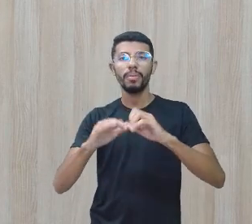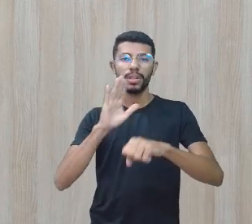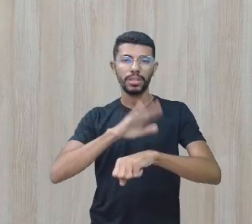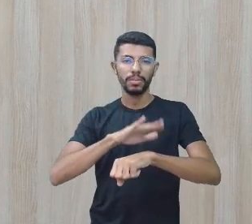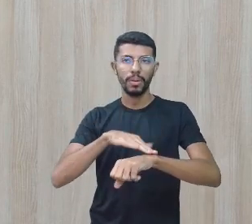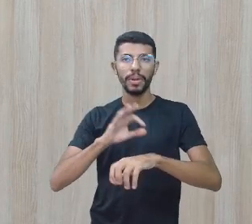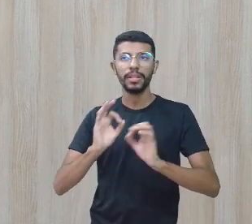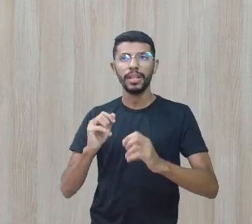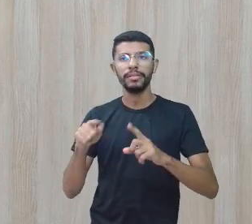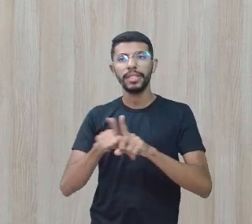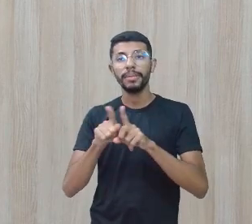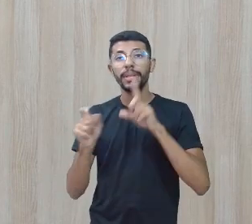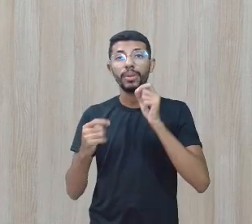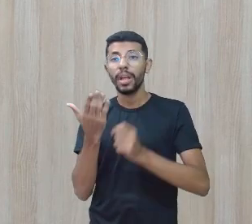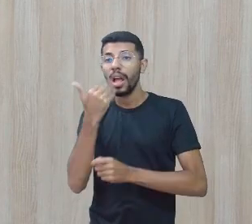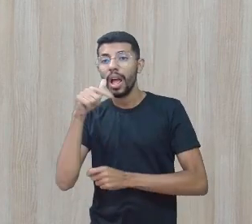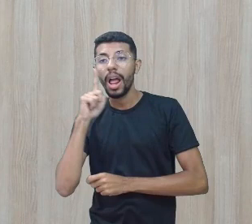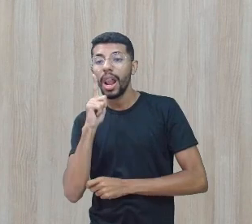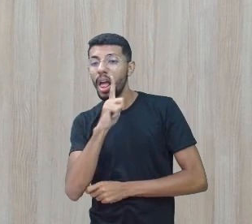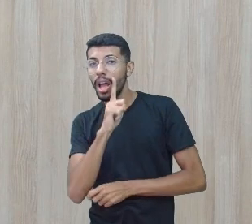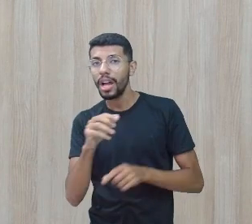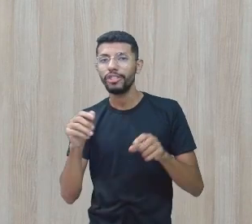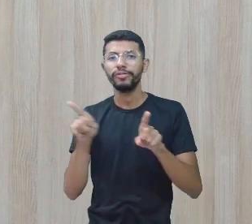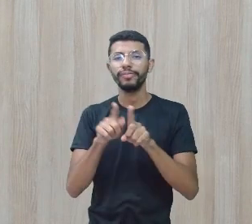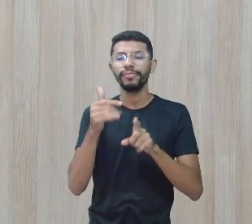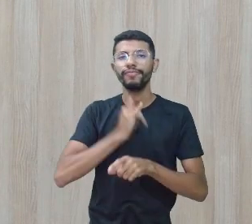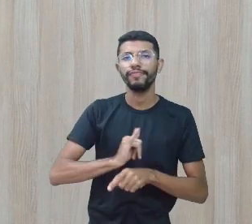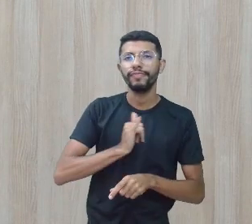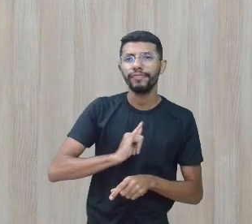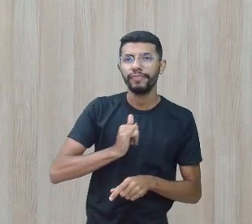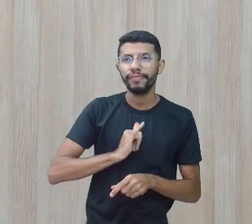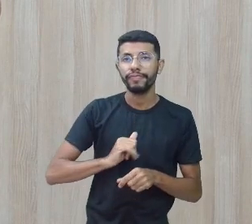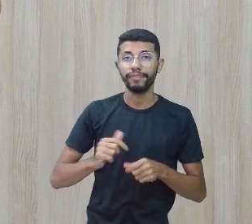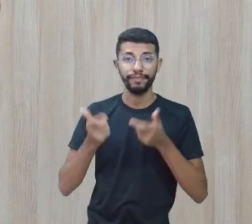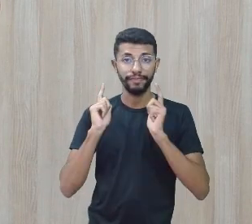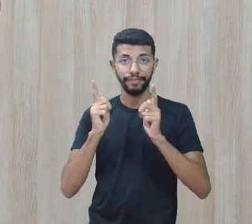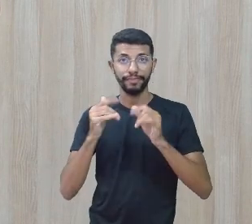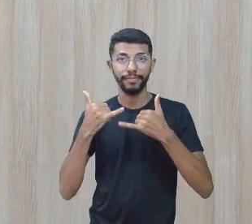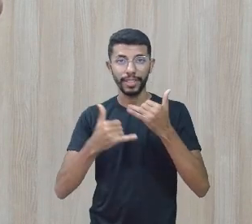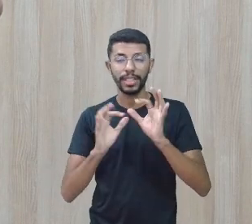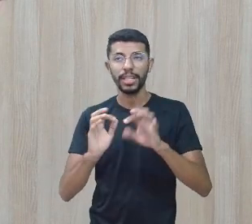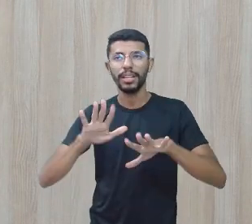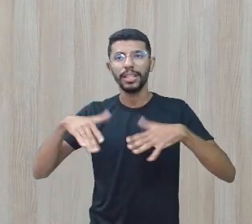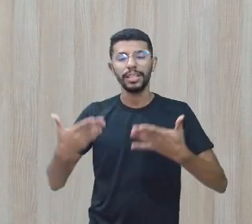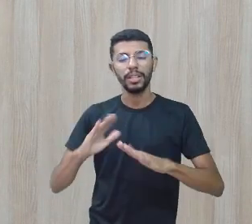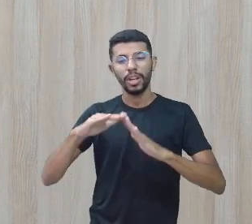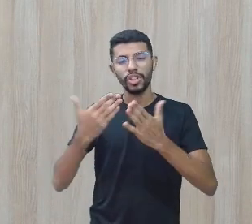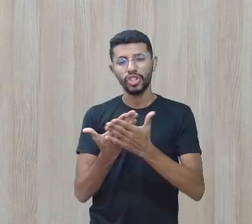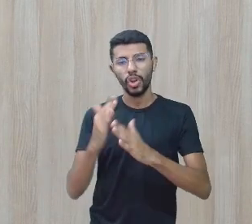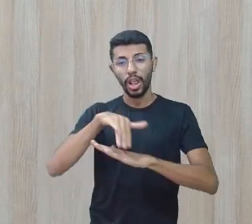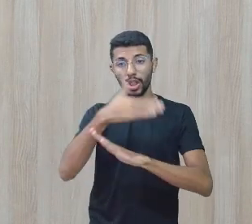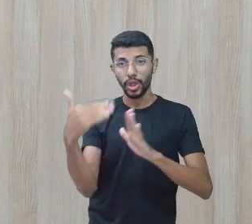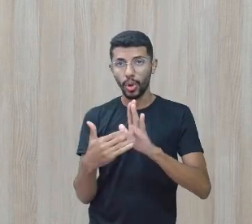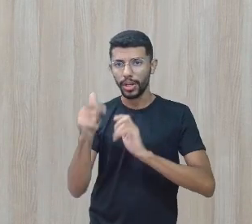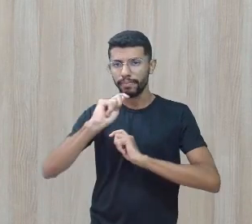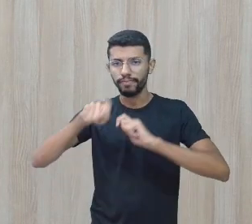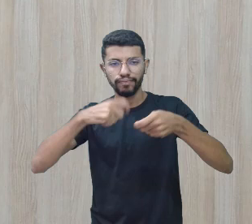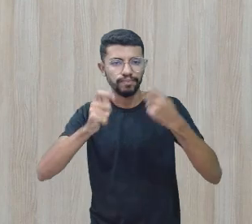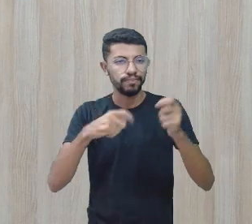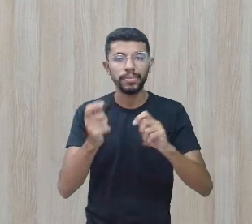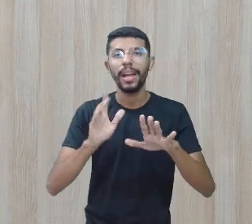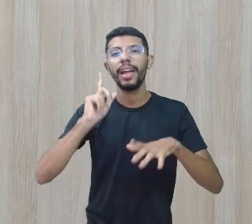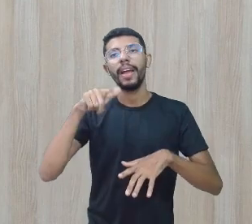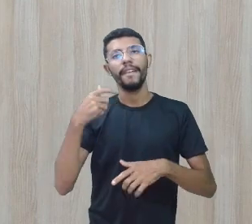da merenda, na hora do intervalo, do recreio. Então, com a escola toda sinalizada, vai facilitar